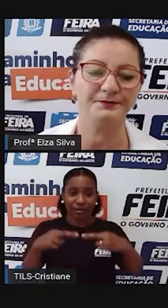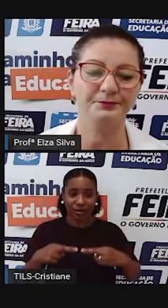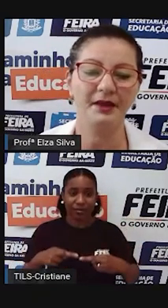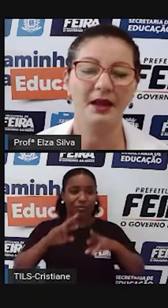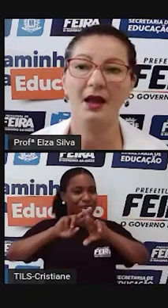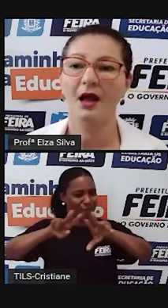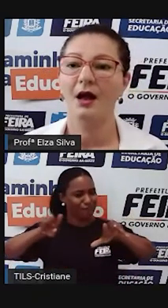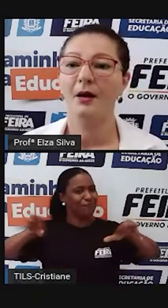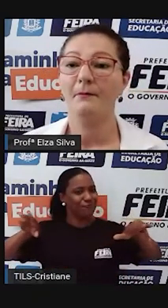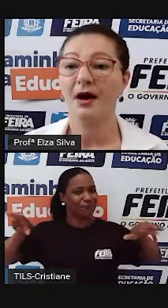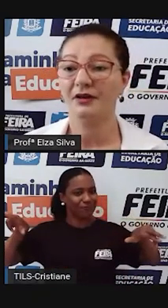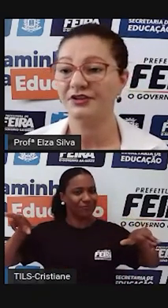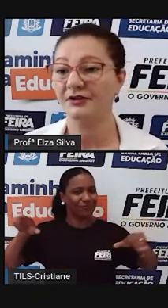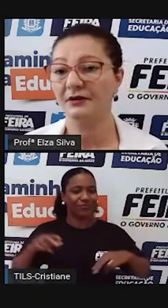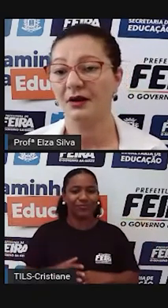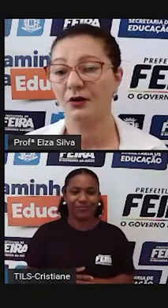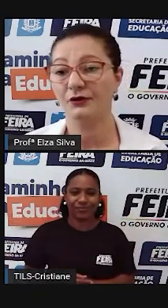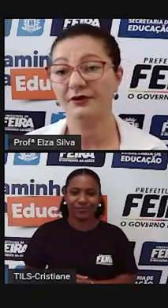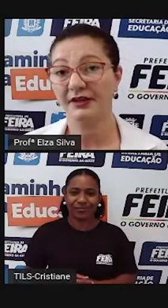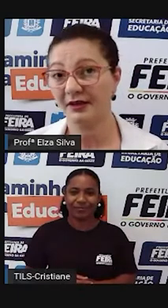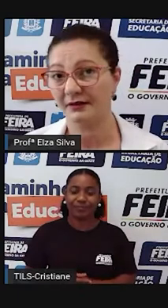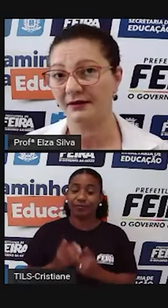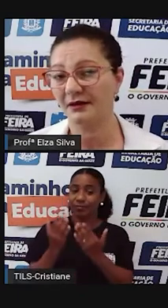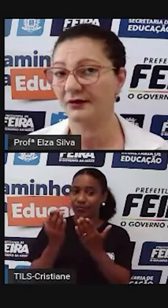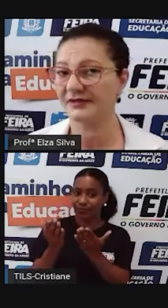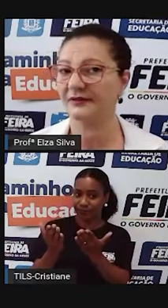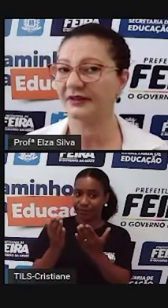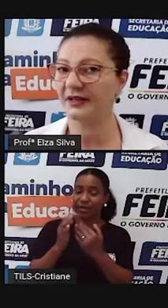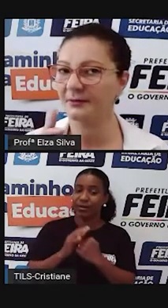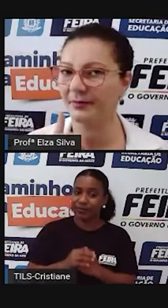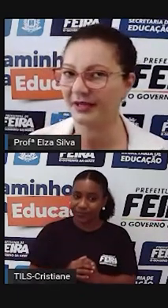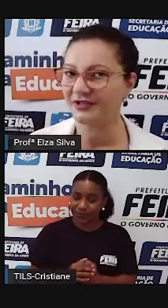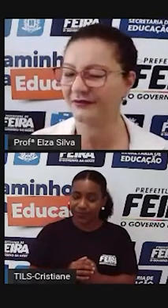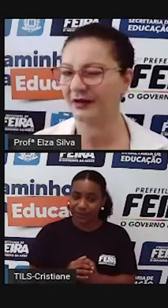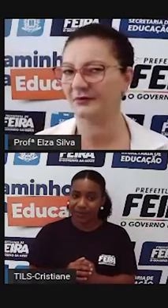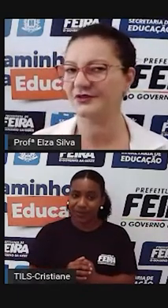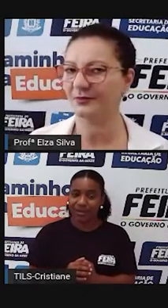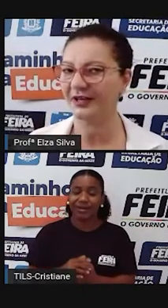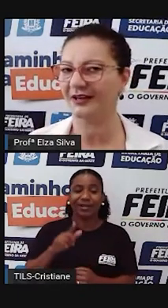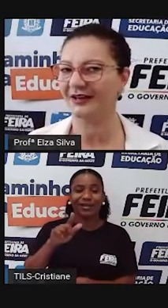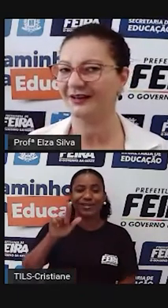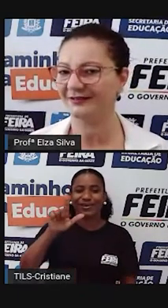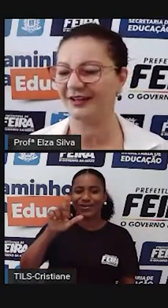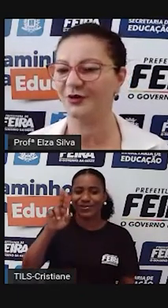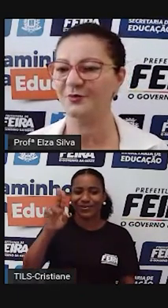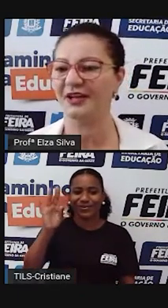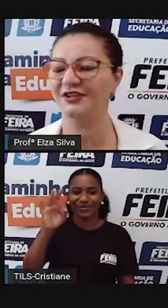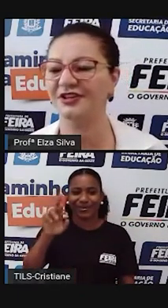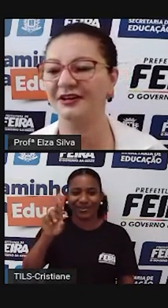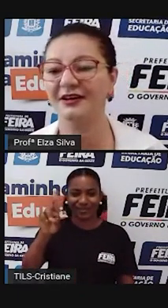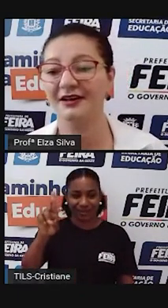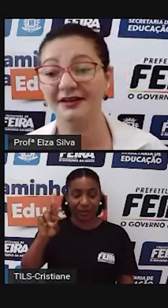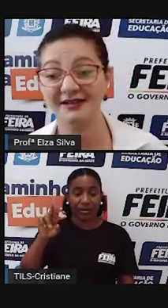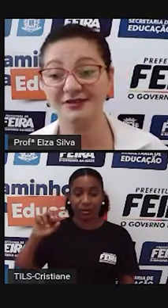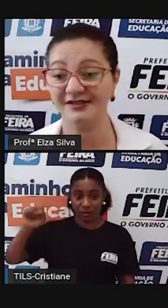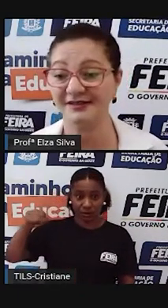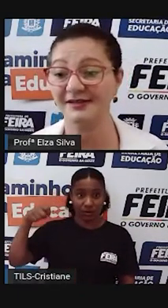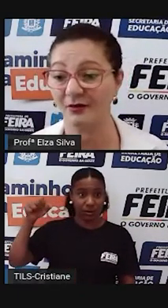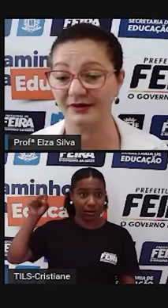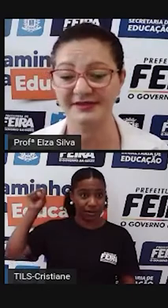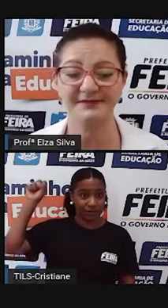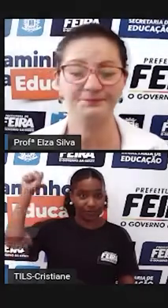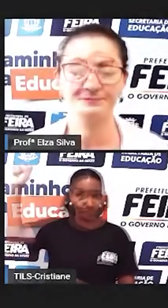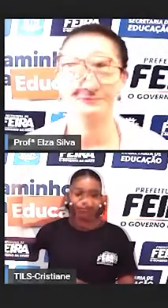go! Martin Luther King, inclusive, também já falamos sobre ele anteriormente nas